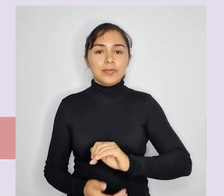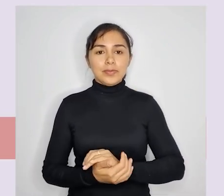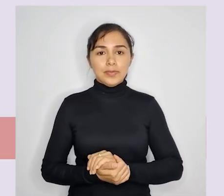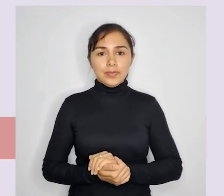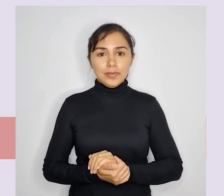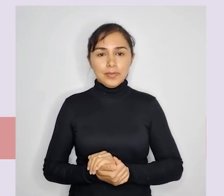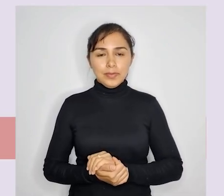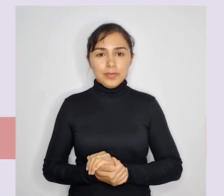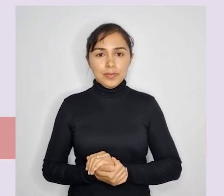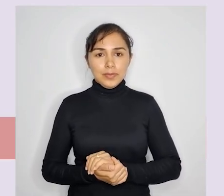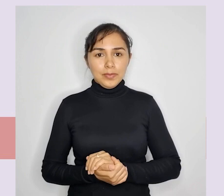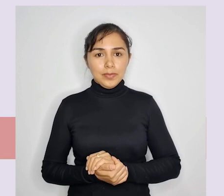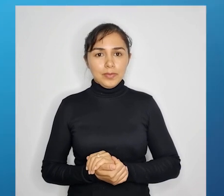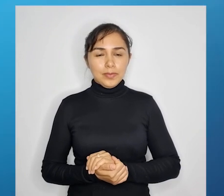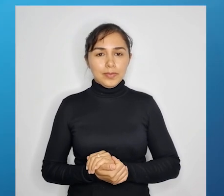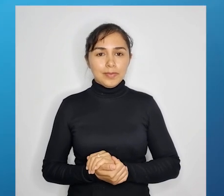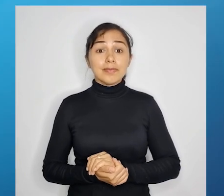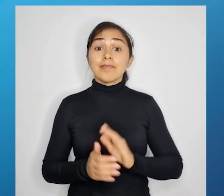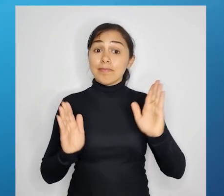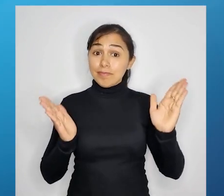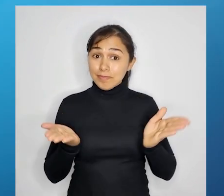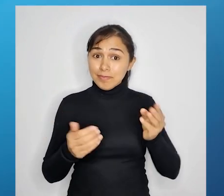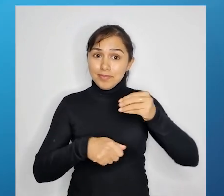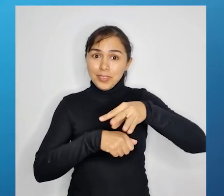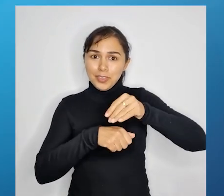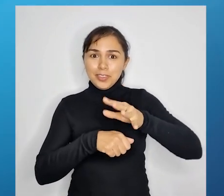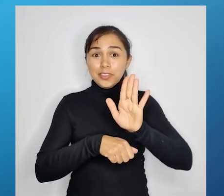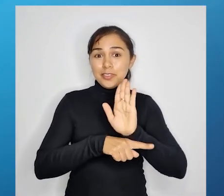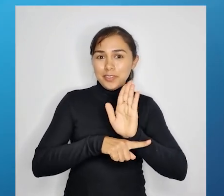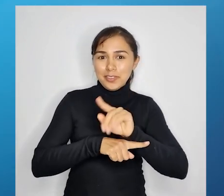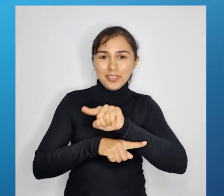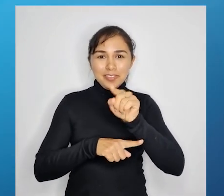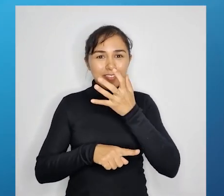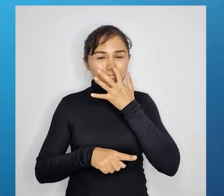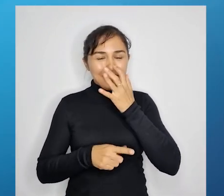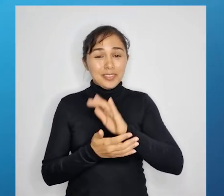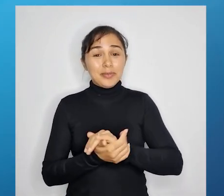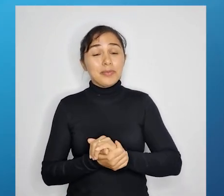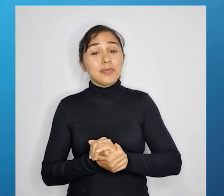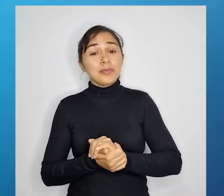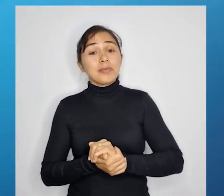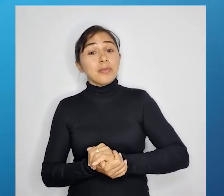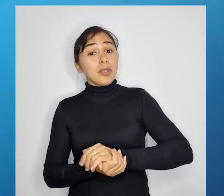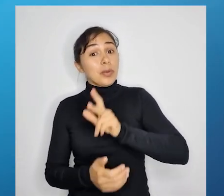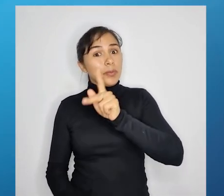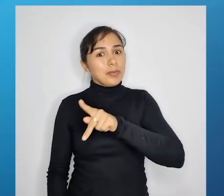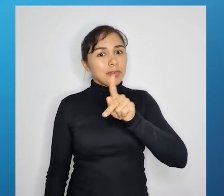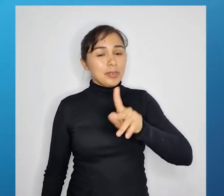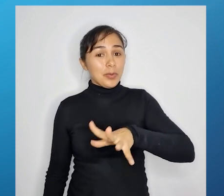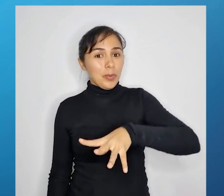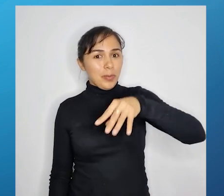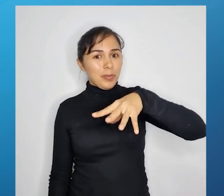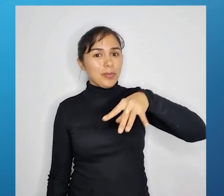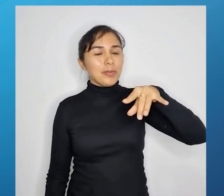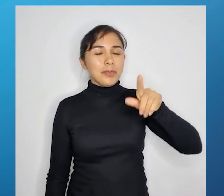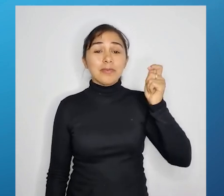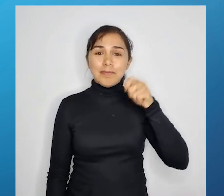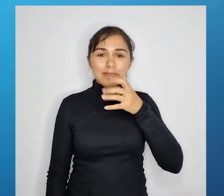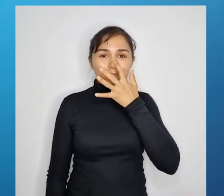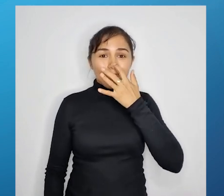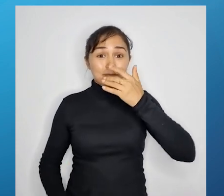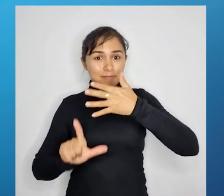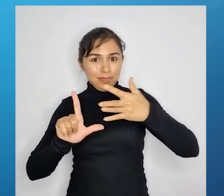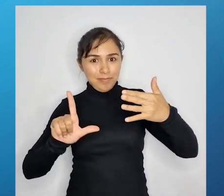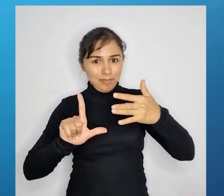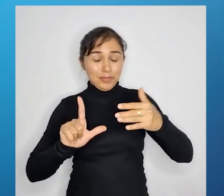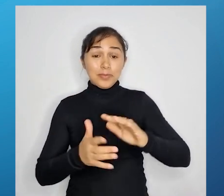sedimento, soldando-o na concha. Agora eu tenho uma dica para você. Professor Polvo, disponível na Netflix. Em